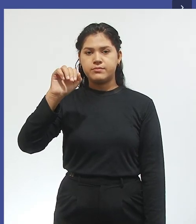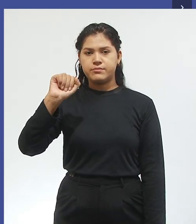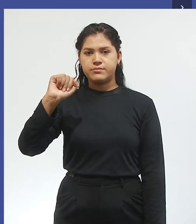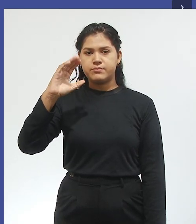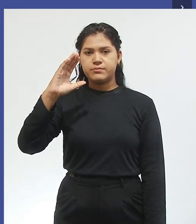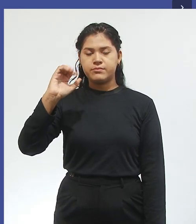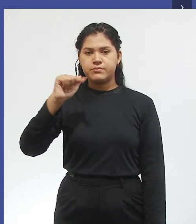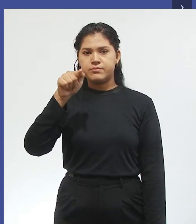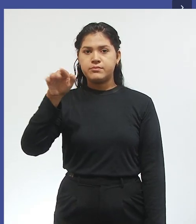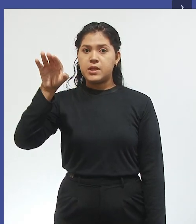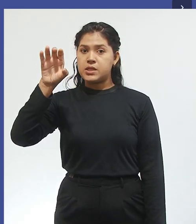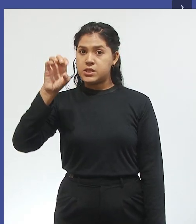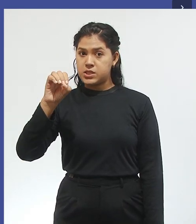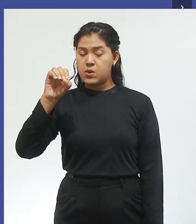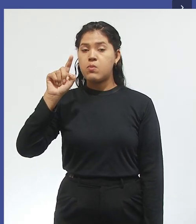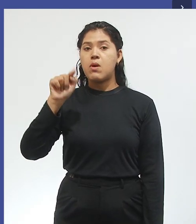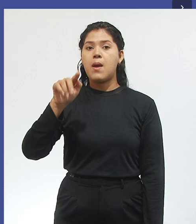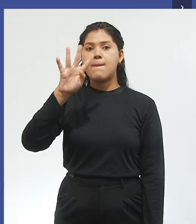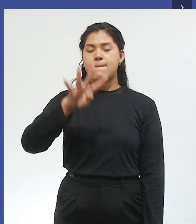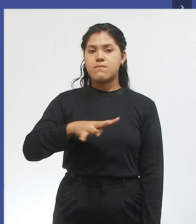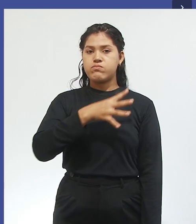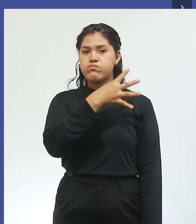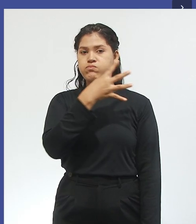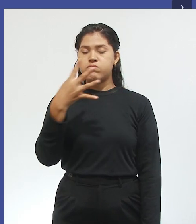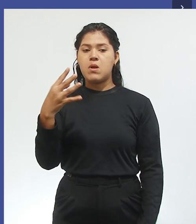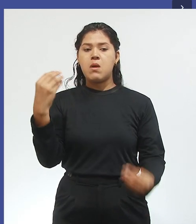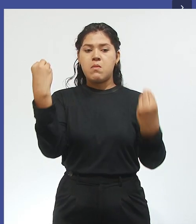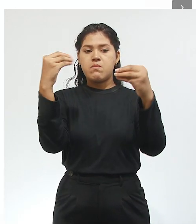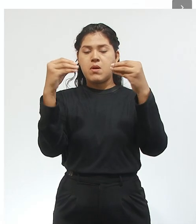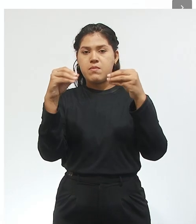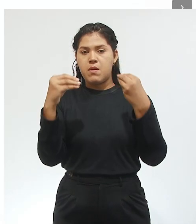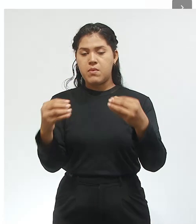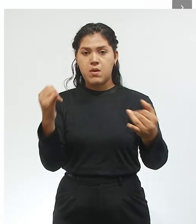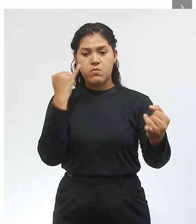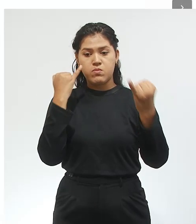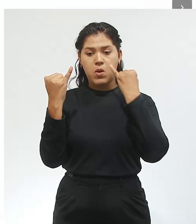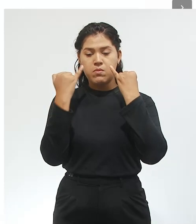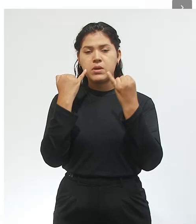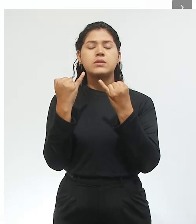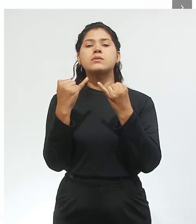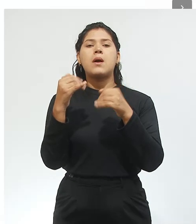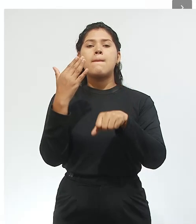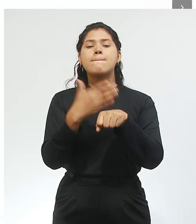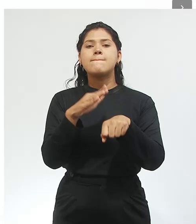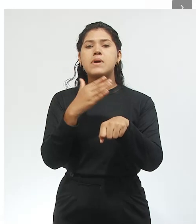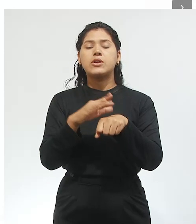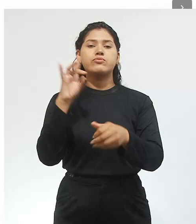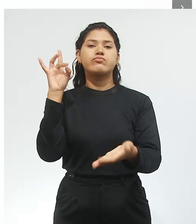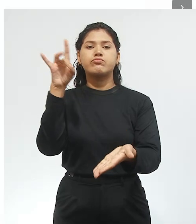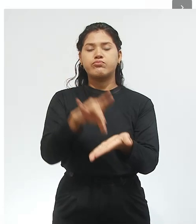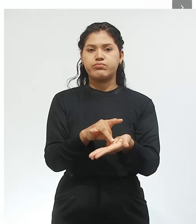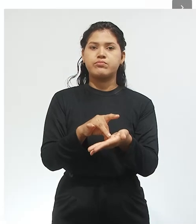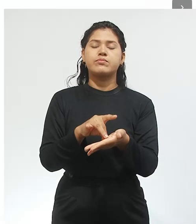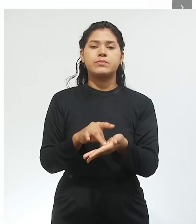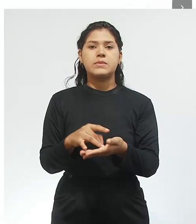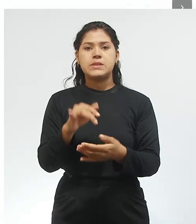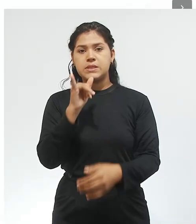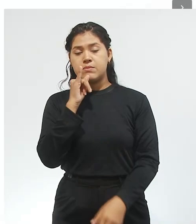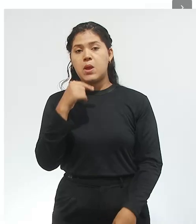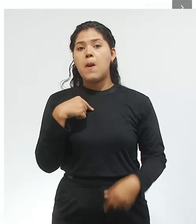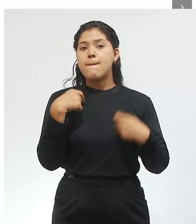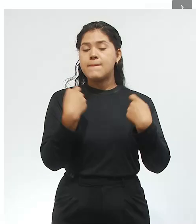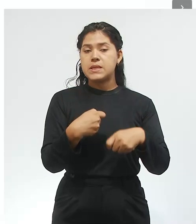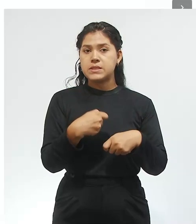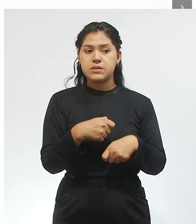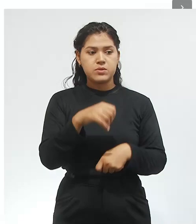tempo. Então, vai ser basicamente uma planilha, onde a gente vai colocar as ações efetivas. Então, eu